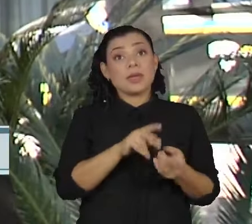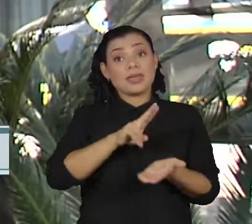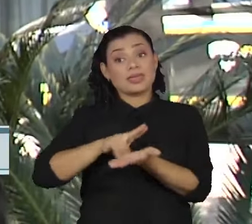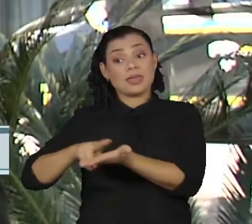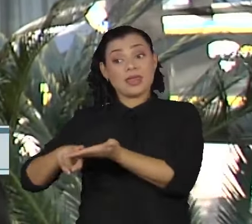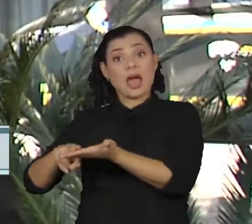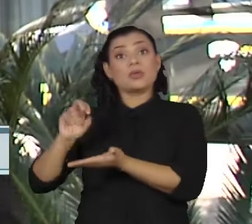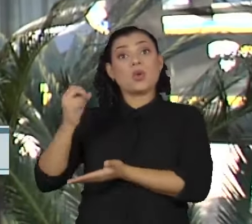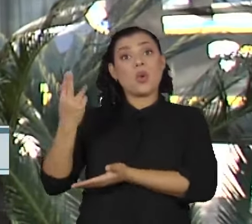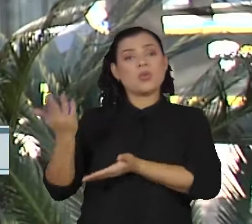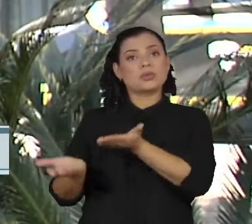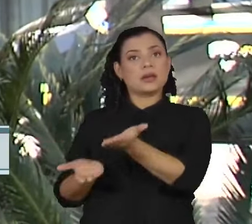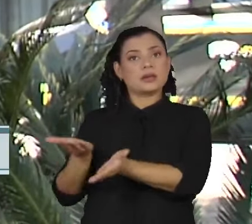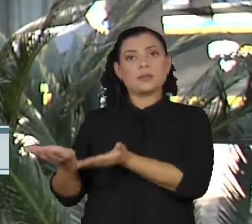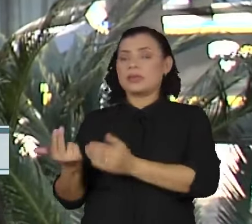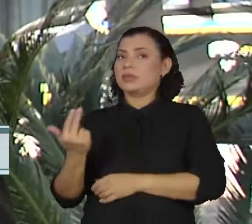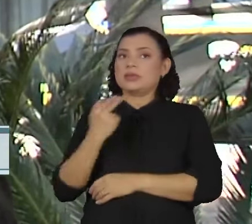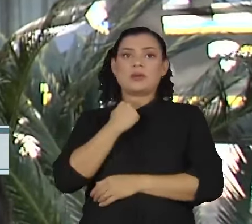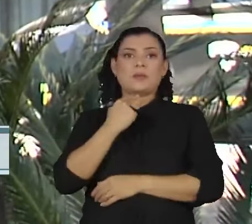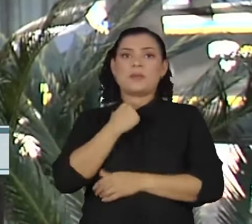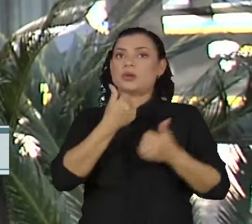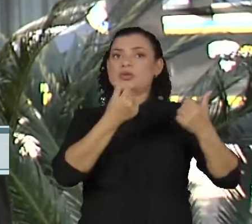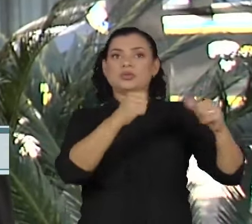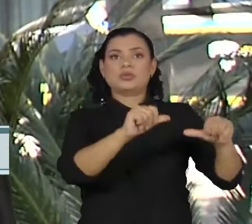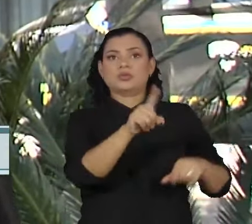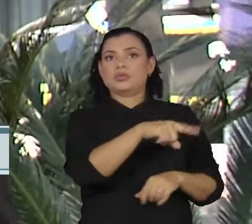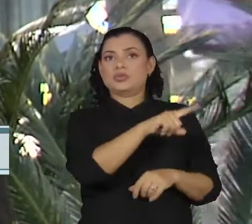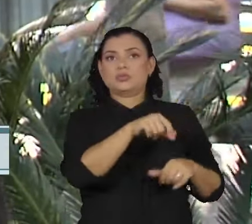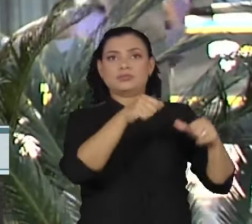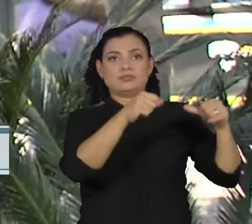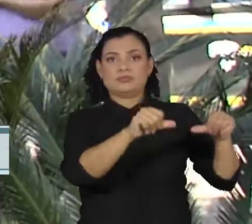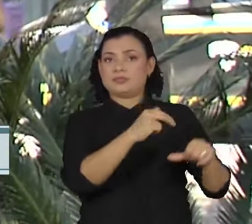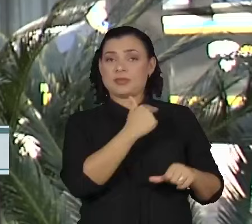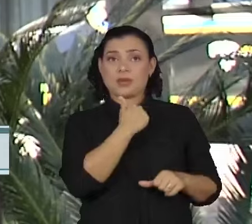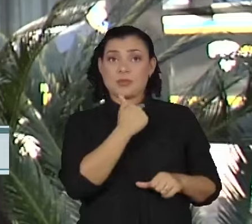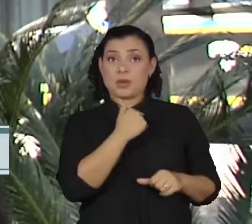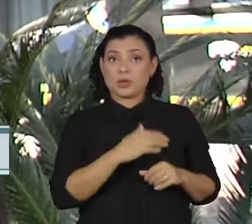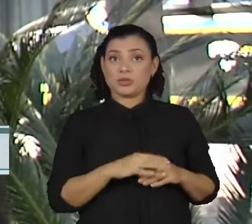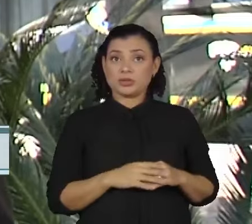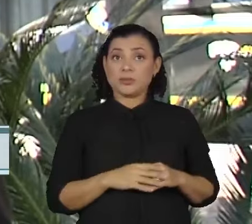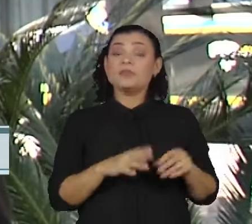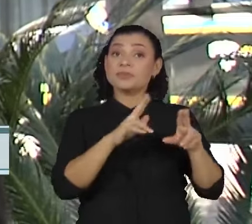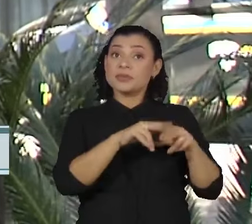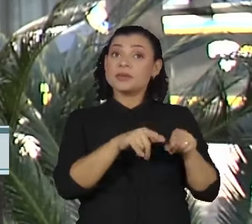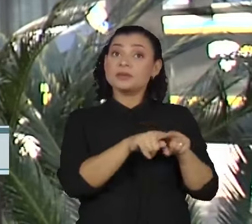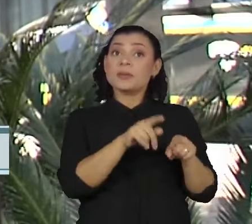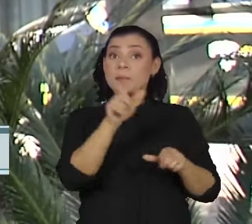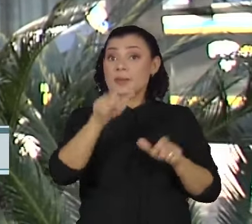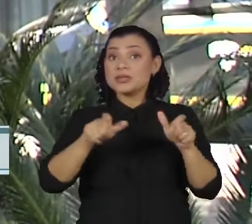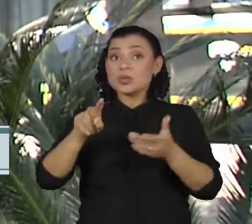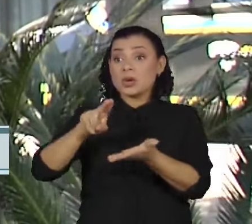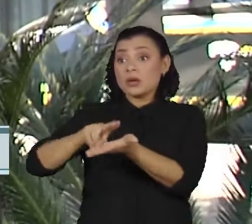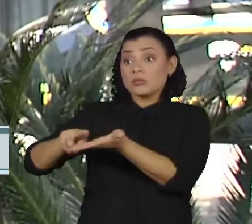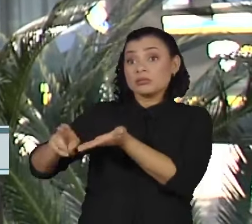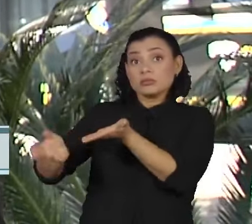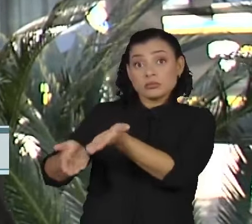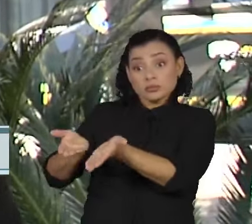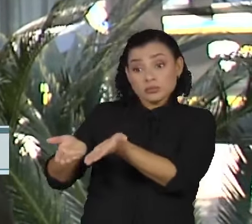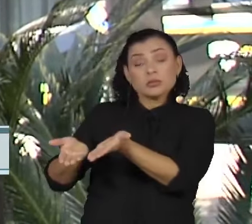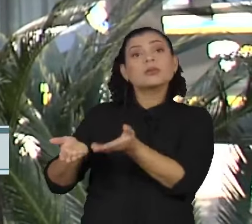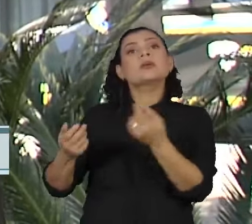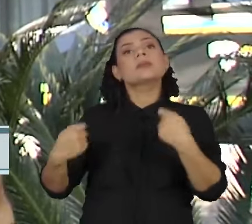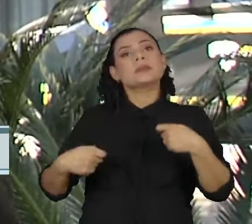em tratamento não podem ter o plano suspenso. No caso dos pacientes hospitalizados, o convênio deve